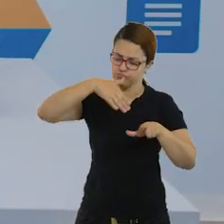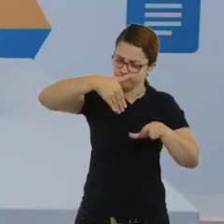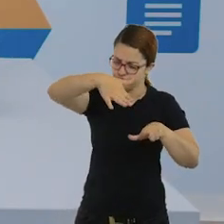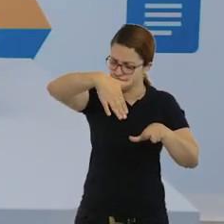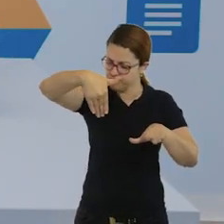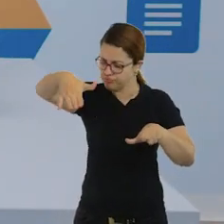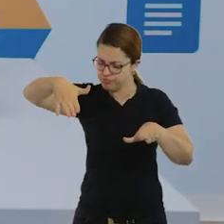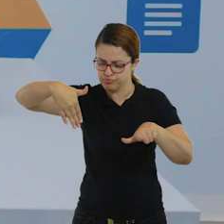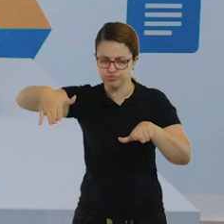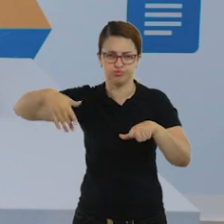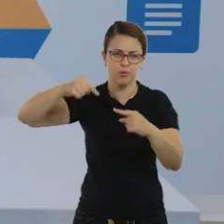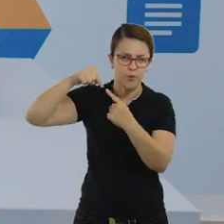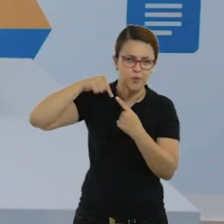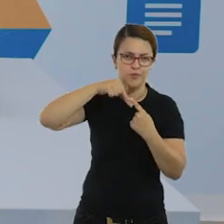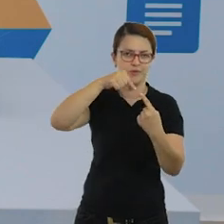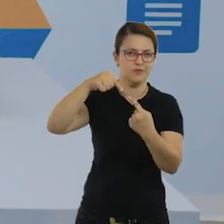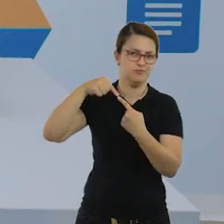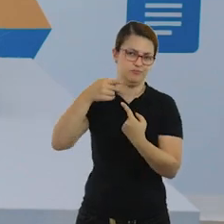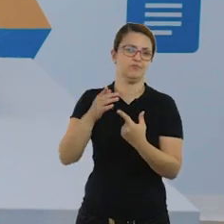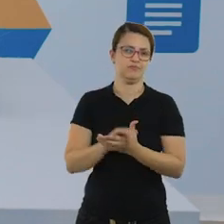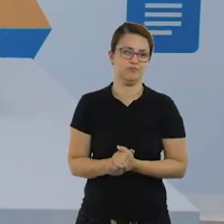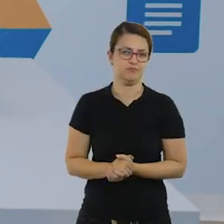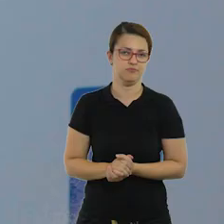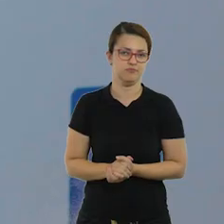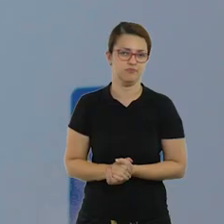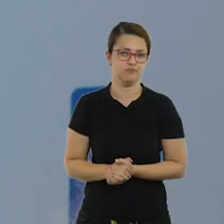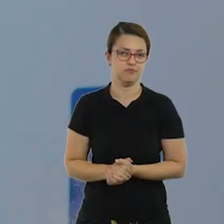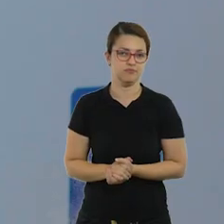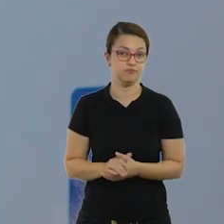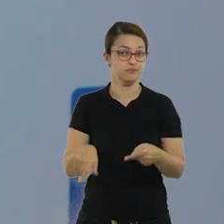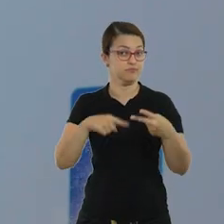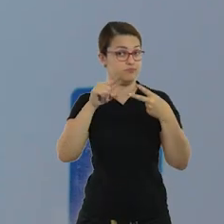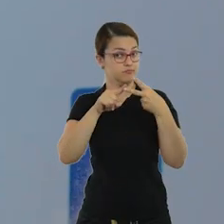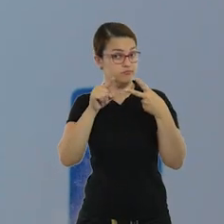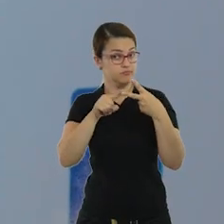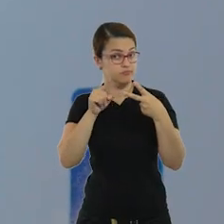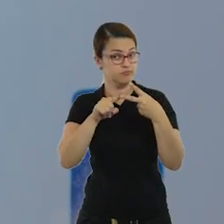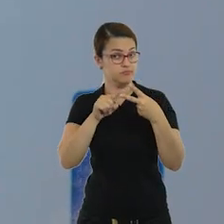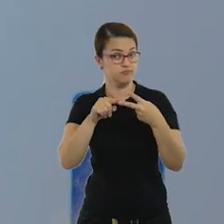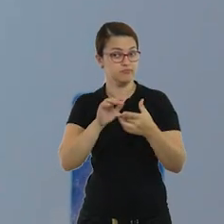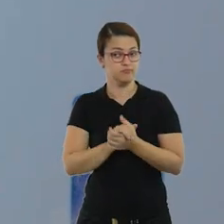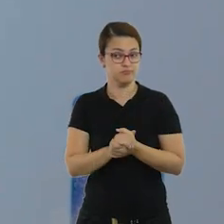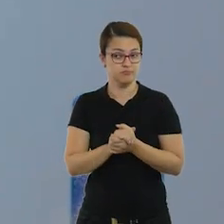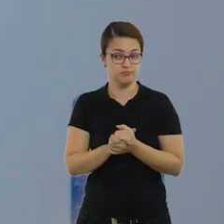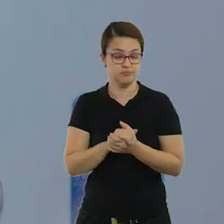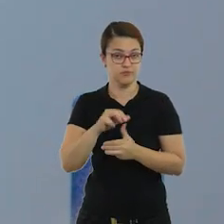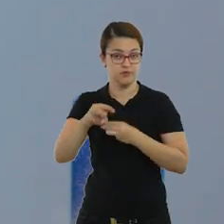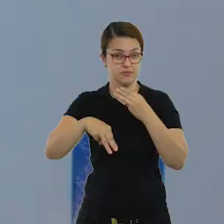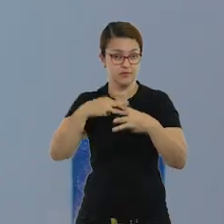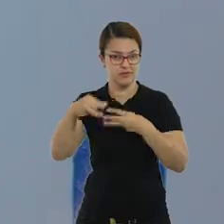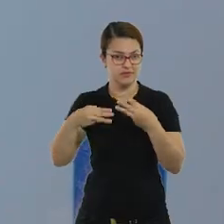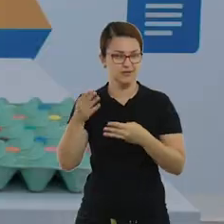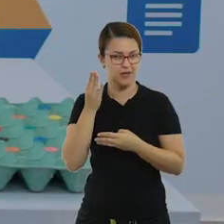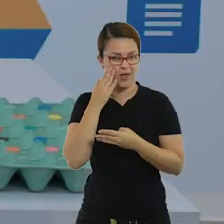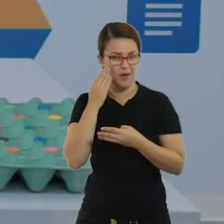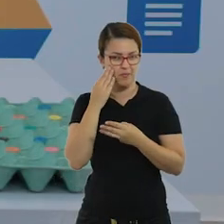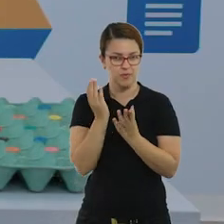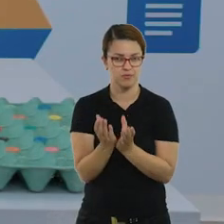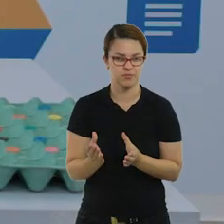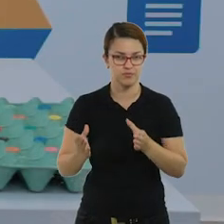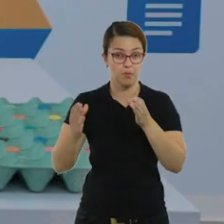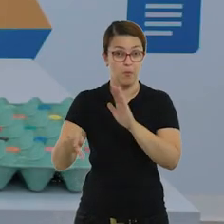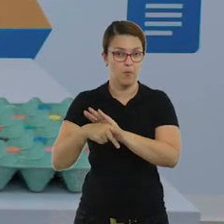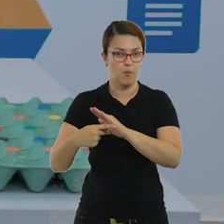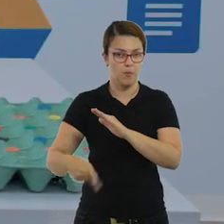correspondente com a cor que você vai pintar no palitinho também e dá super certo. A segunda ideia é o encaixe de espaguete no escorredor de